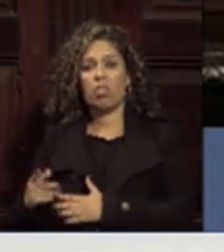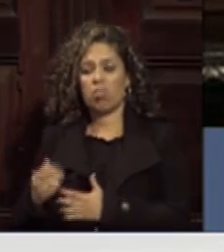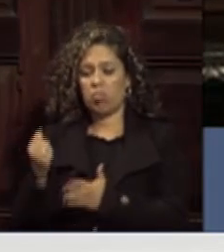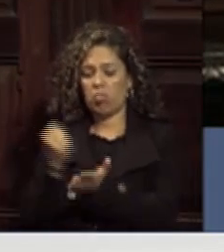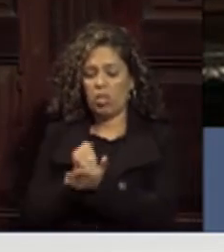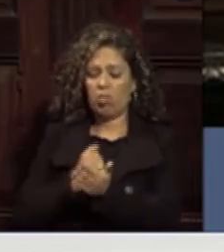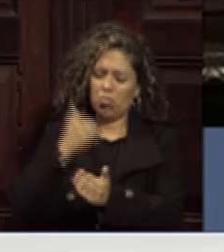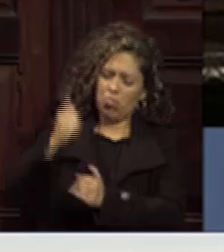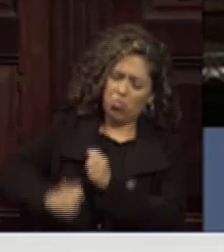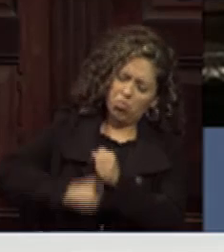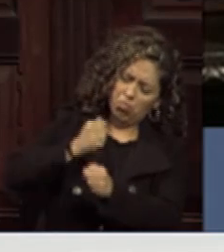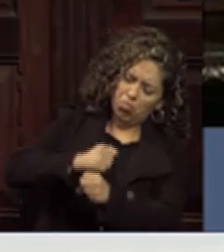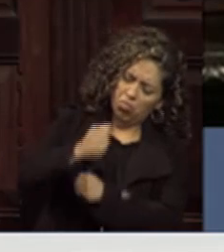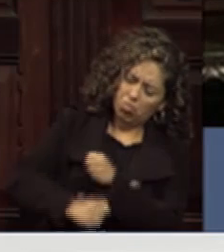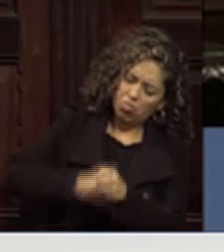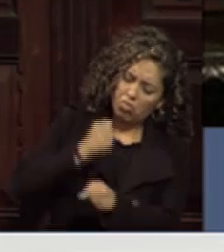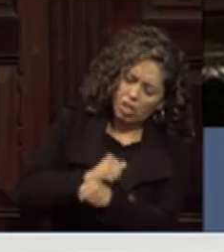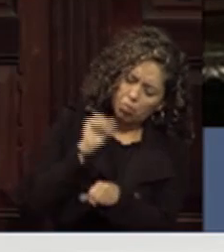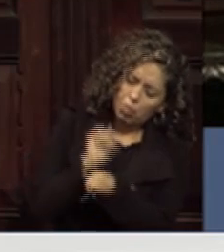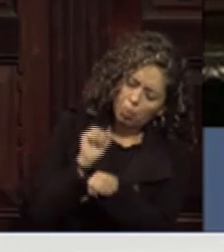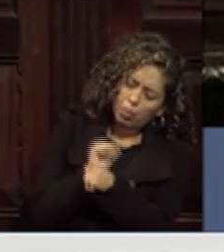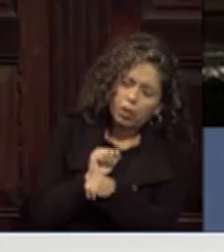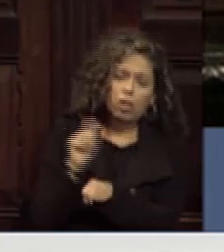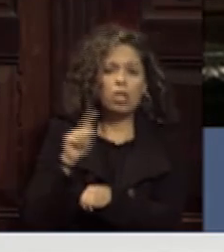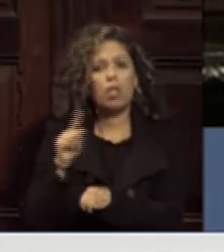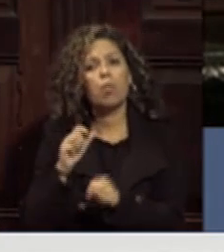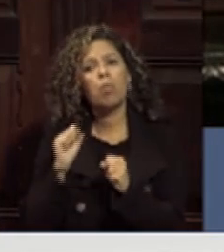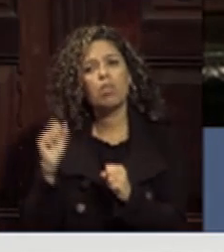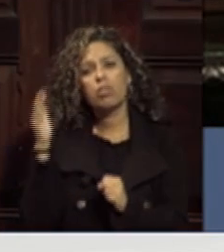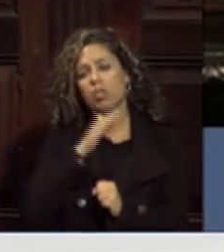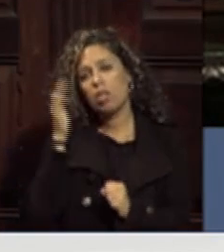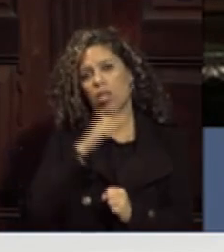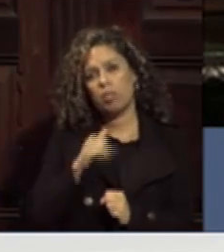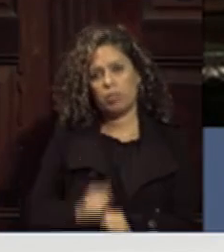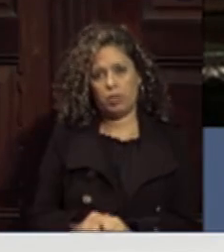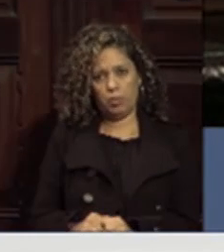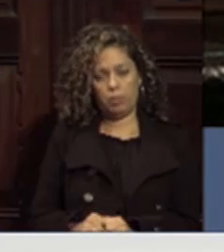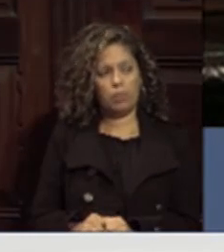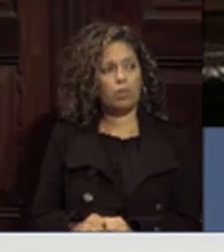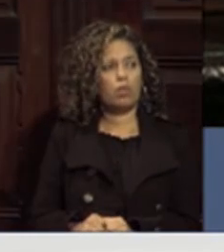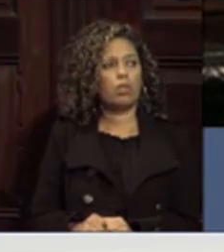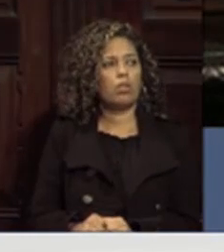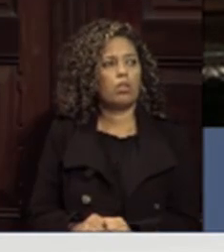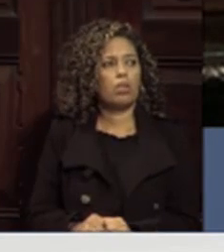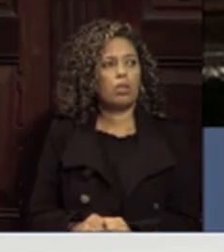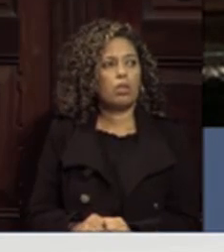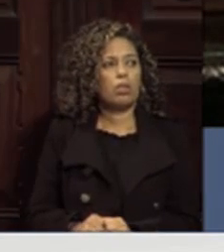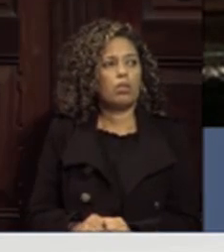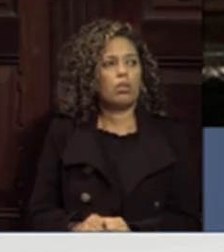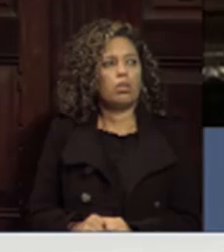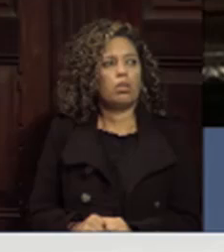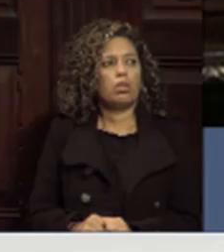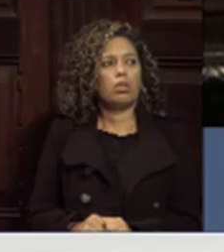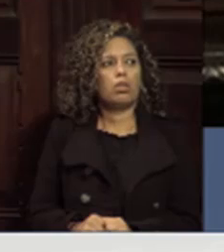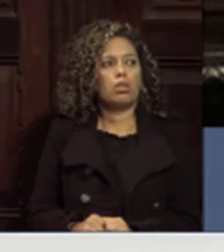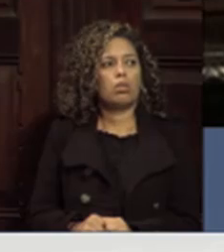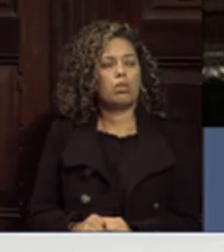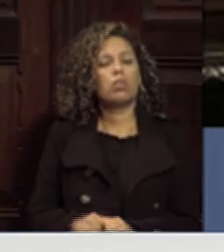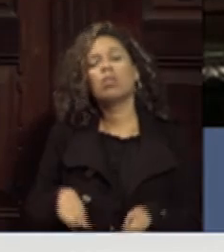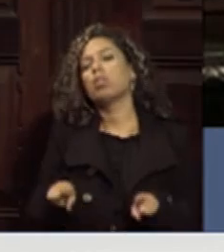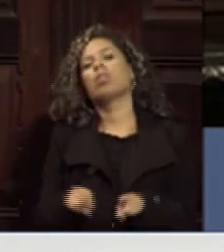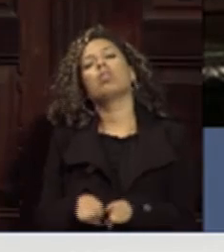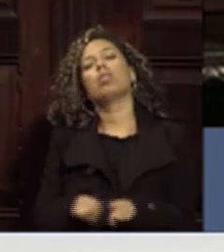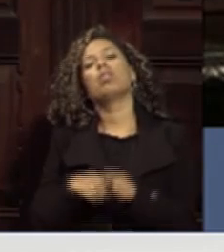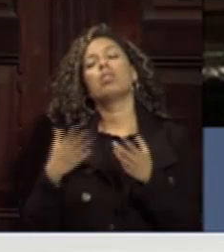enfim, queria aqui fazer esse registro nessa primeira parte da minha intervenção e